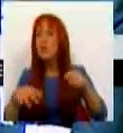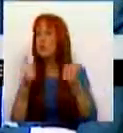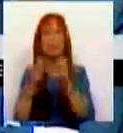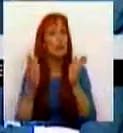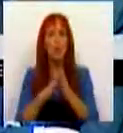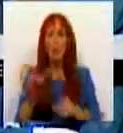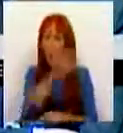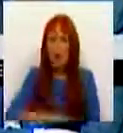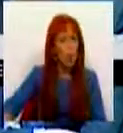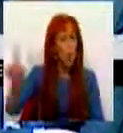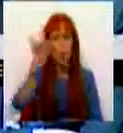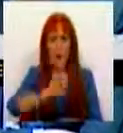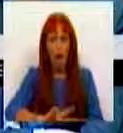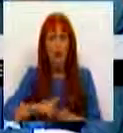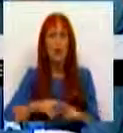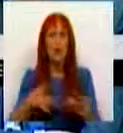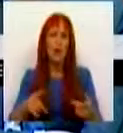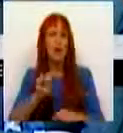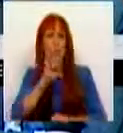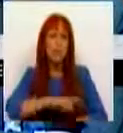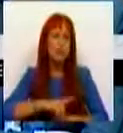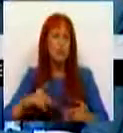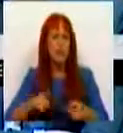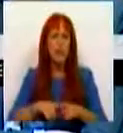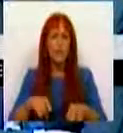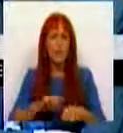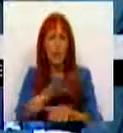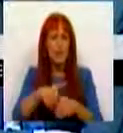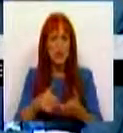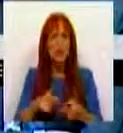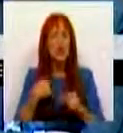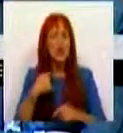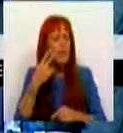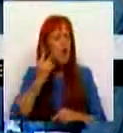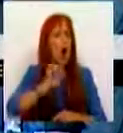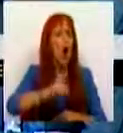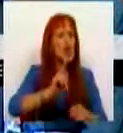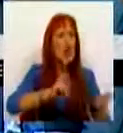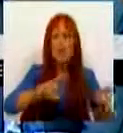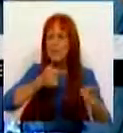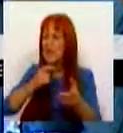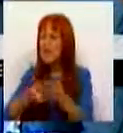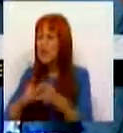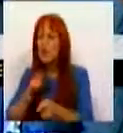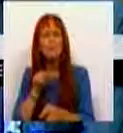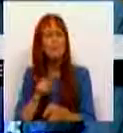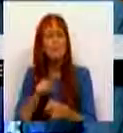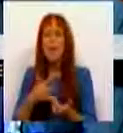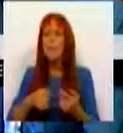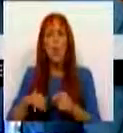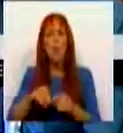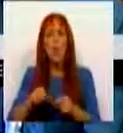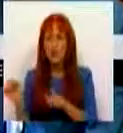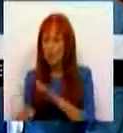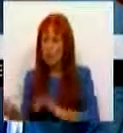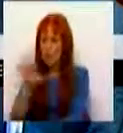para todo o território, digamos, que podia estar abrangido. Vamos ver quais as medidas necessárias no concreto, mas onde